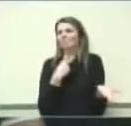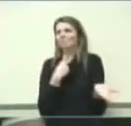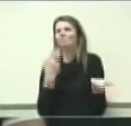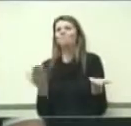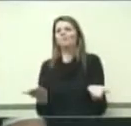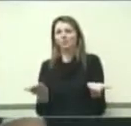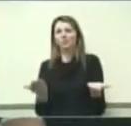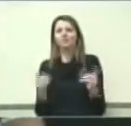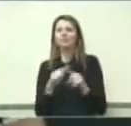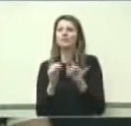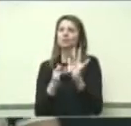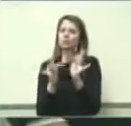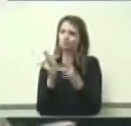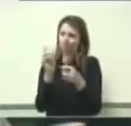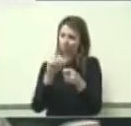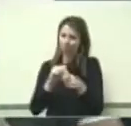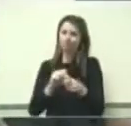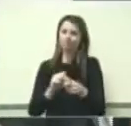aleluia